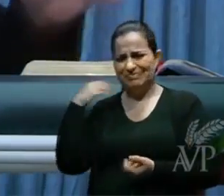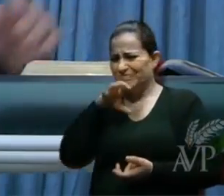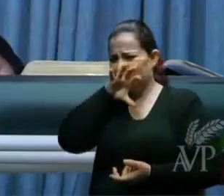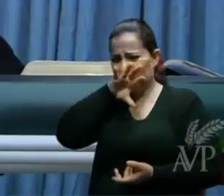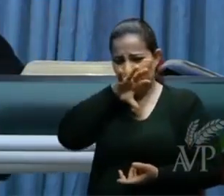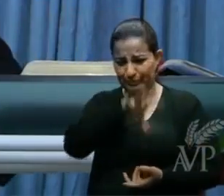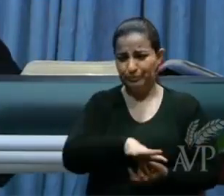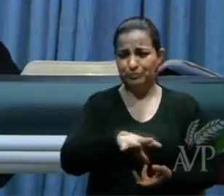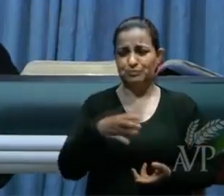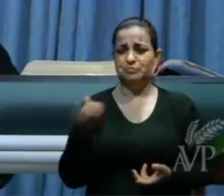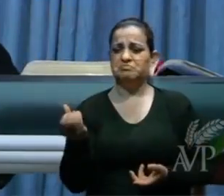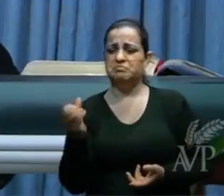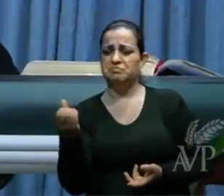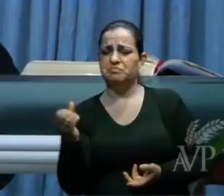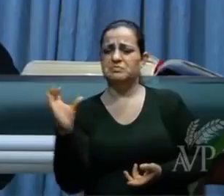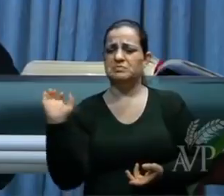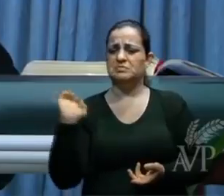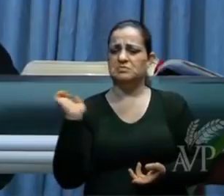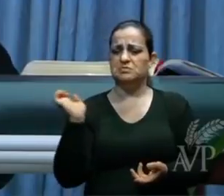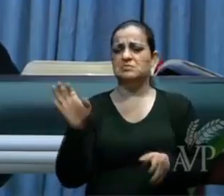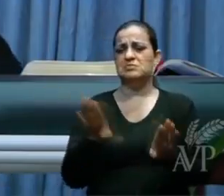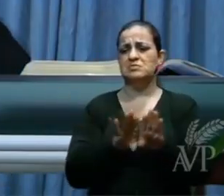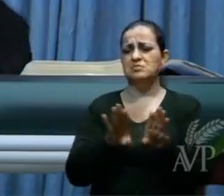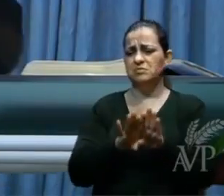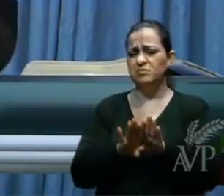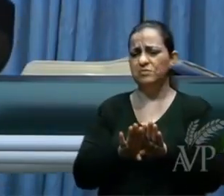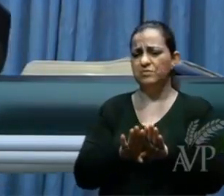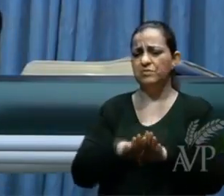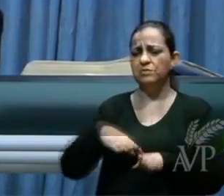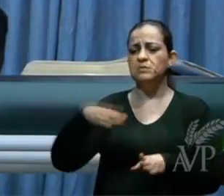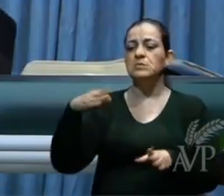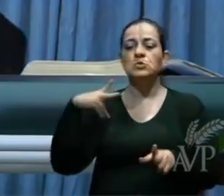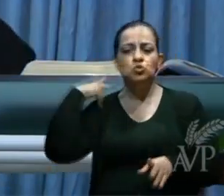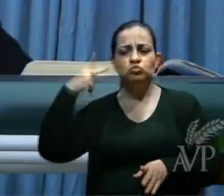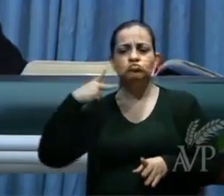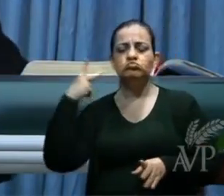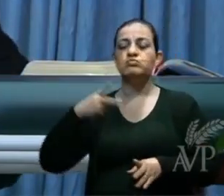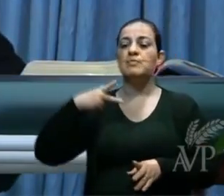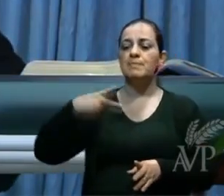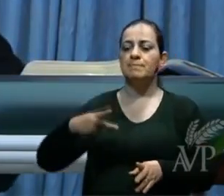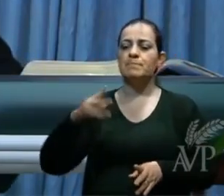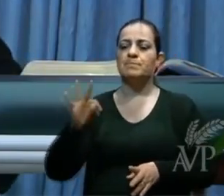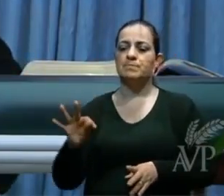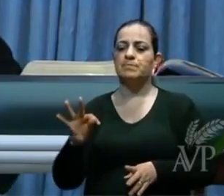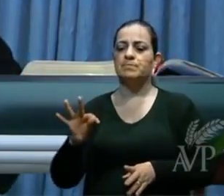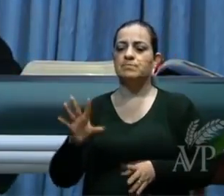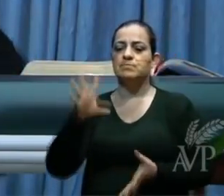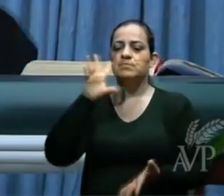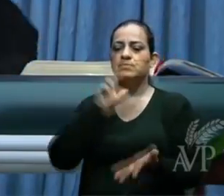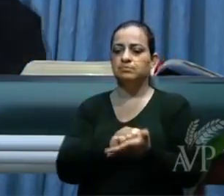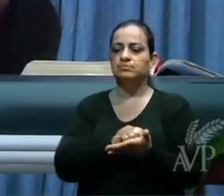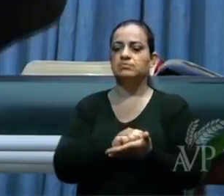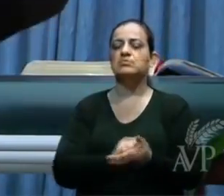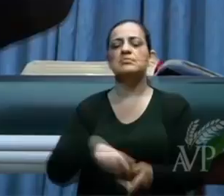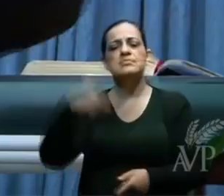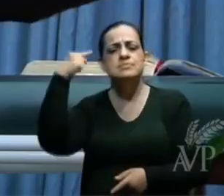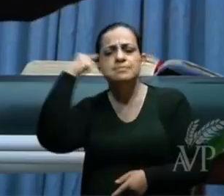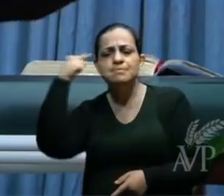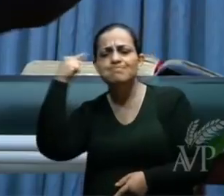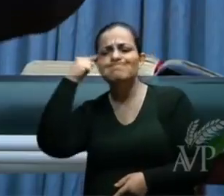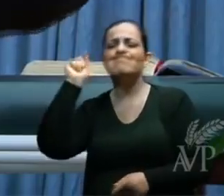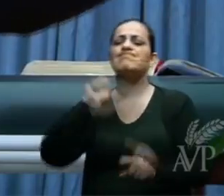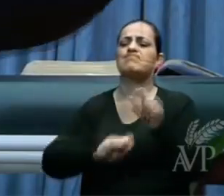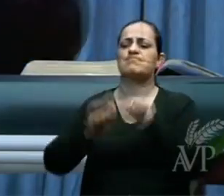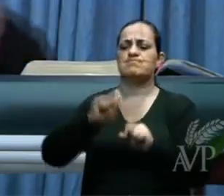toda que o pt aplicou eu penso que ele cumpriu o